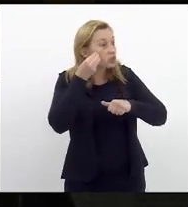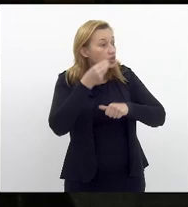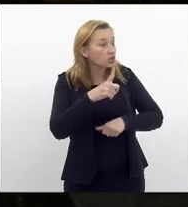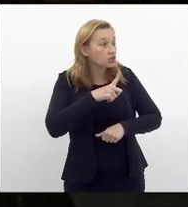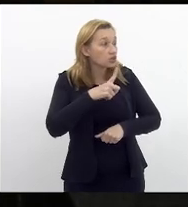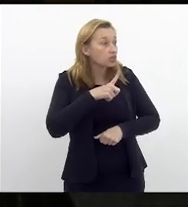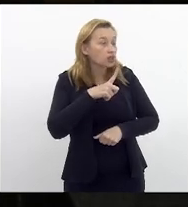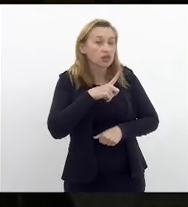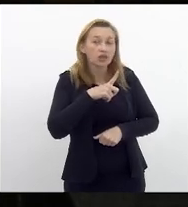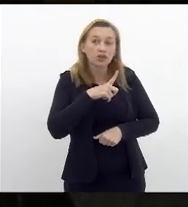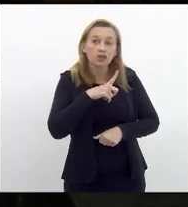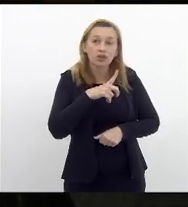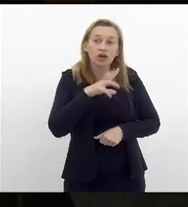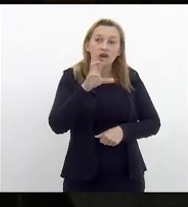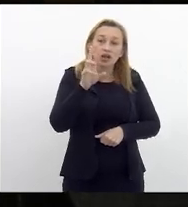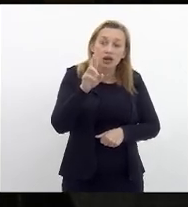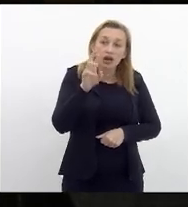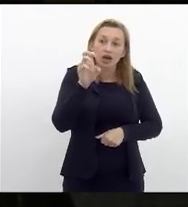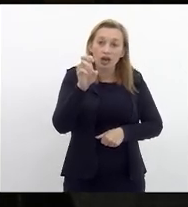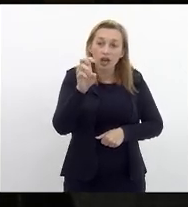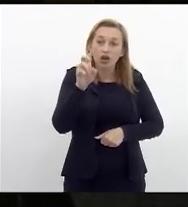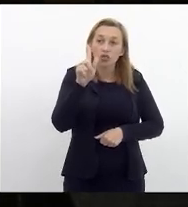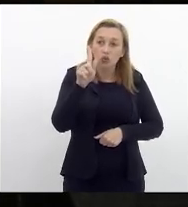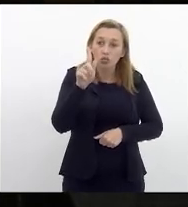em regulação.